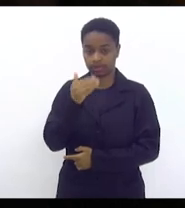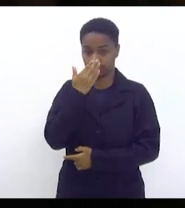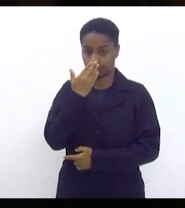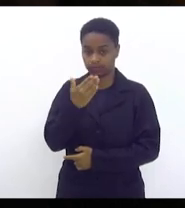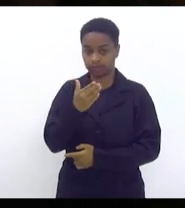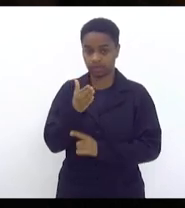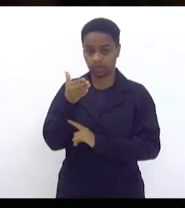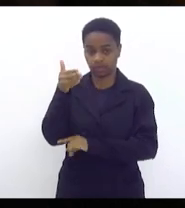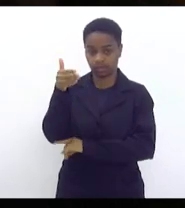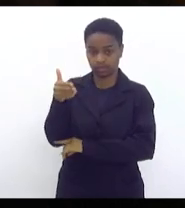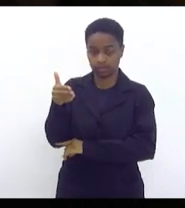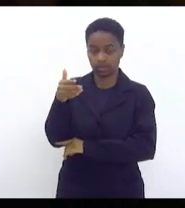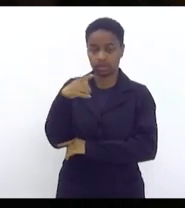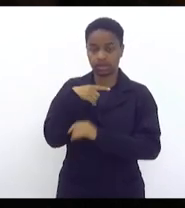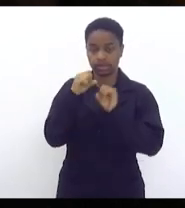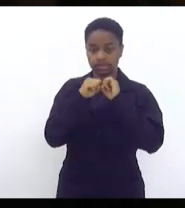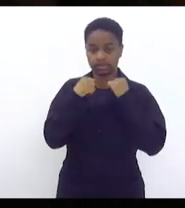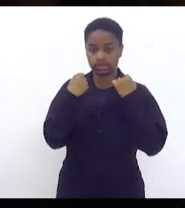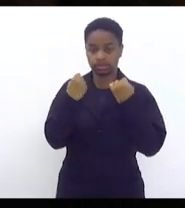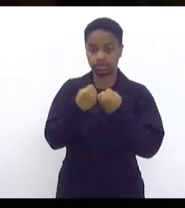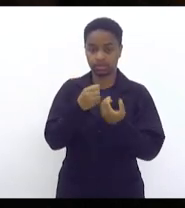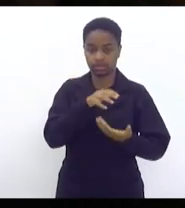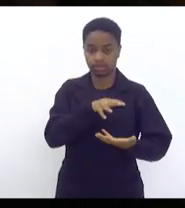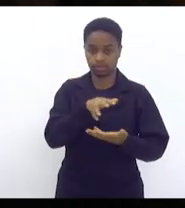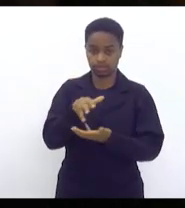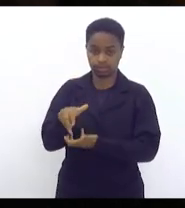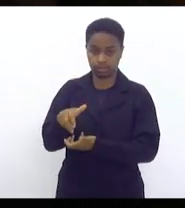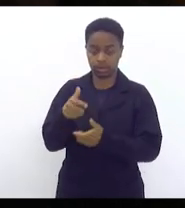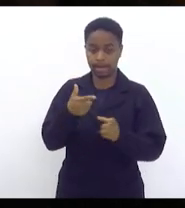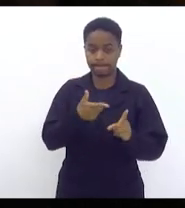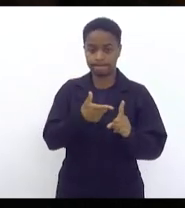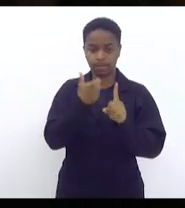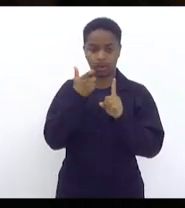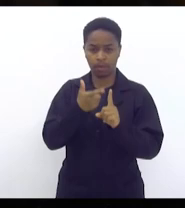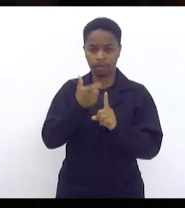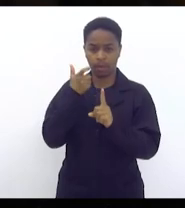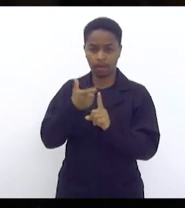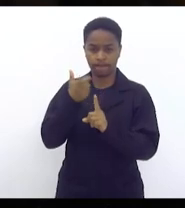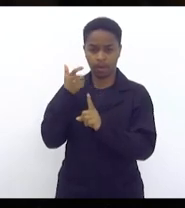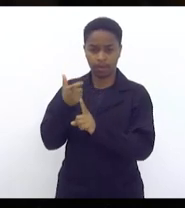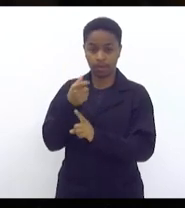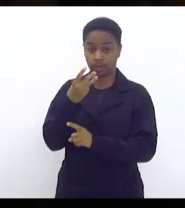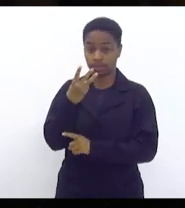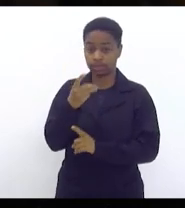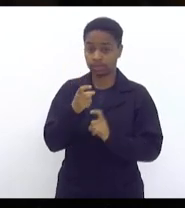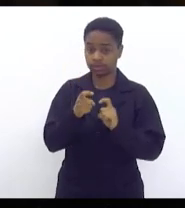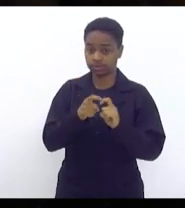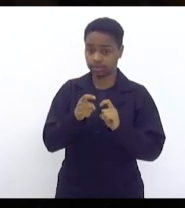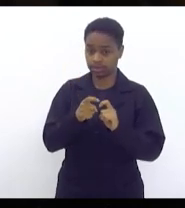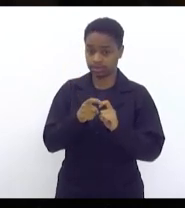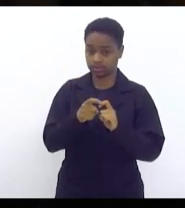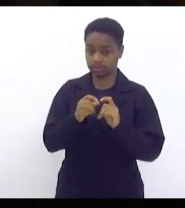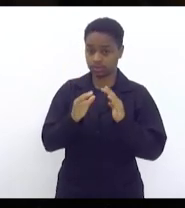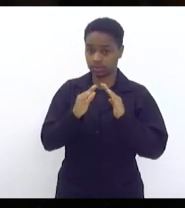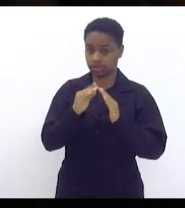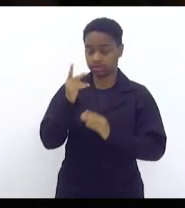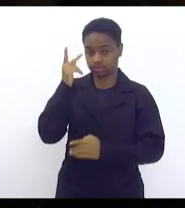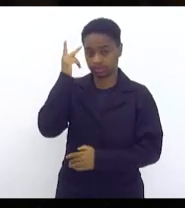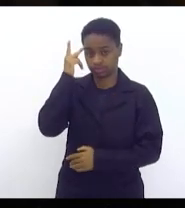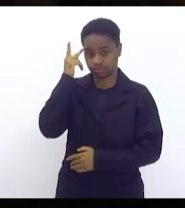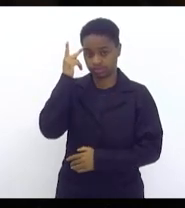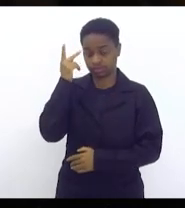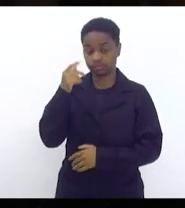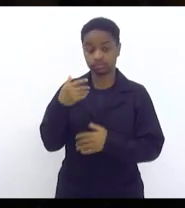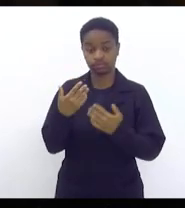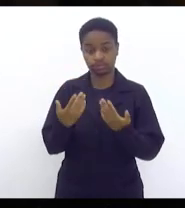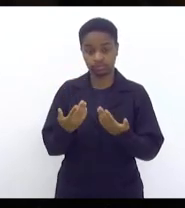com um seminário internacional, foram executados 3 médicos de São Paulo e um,